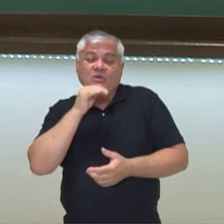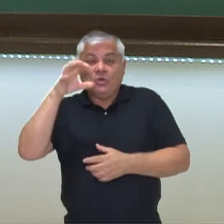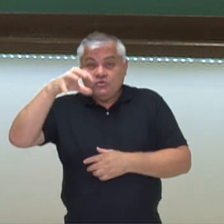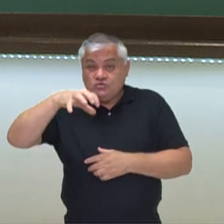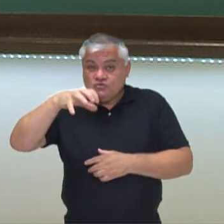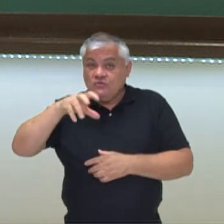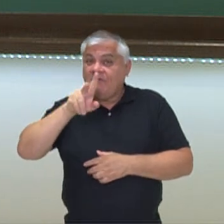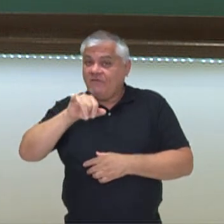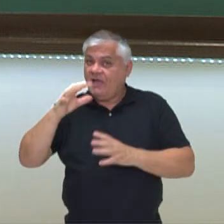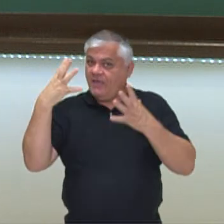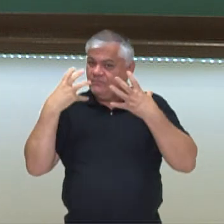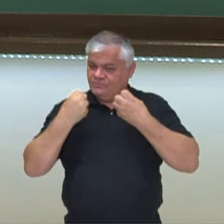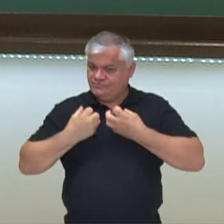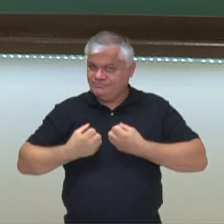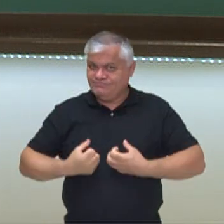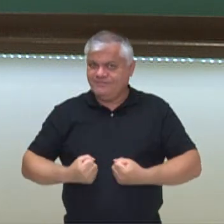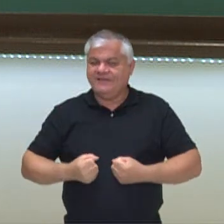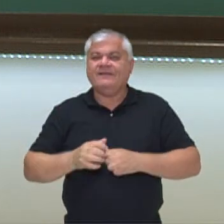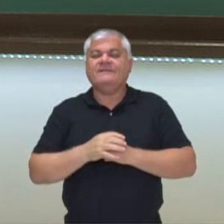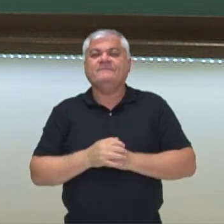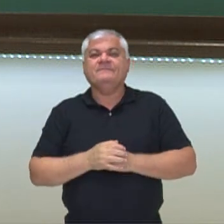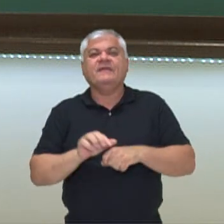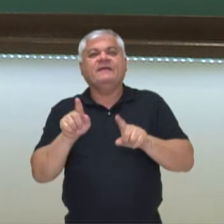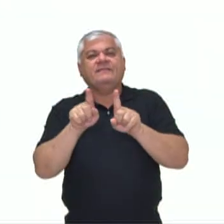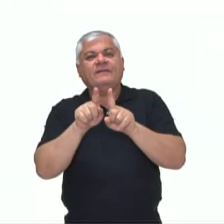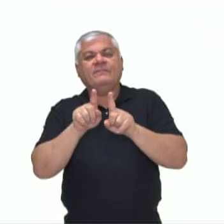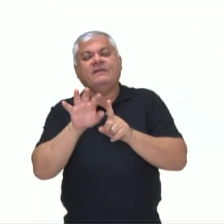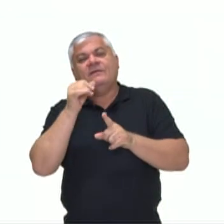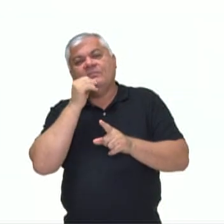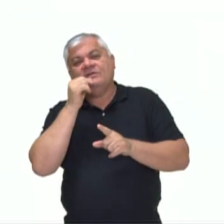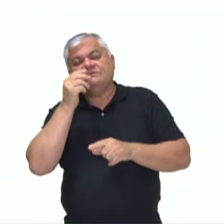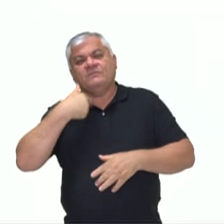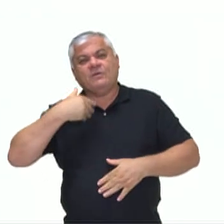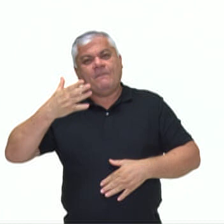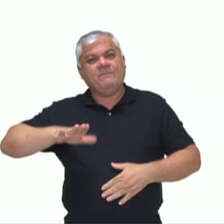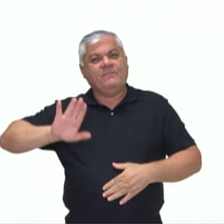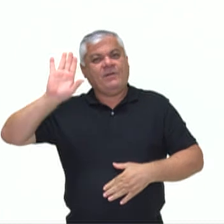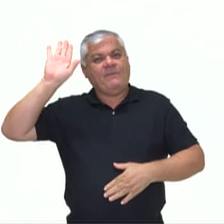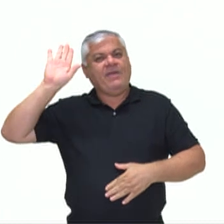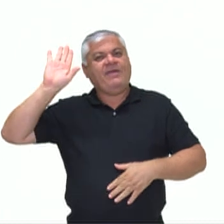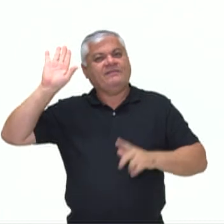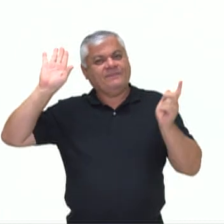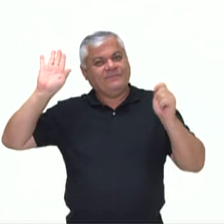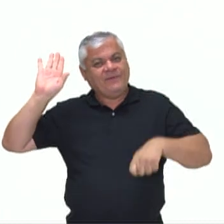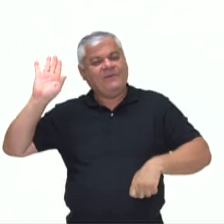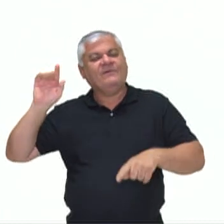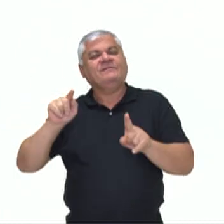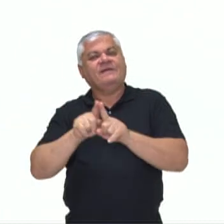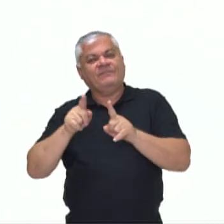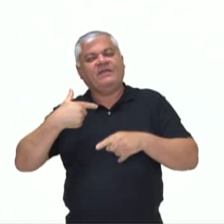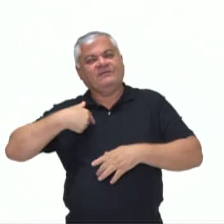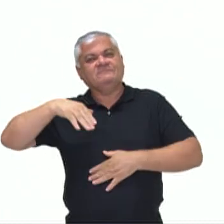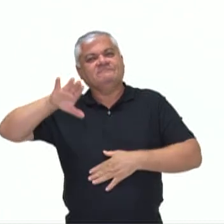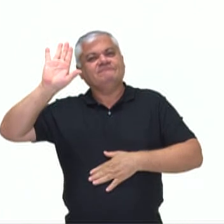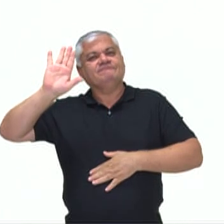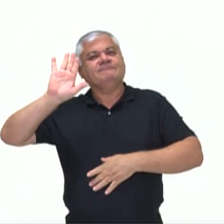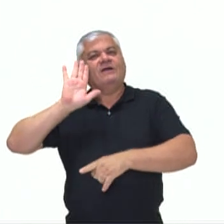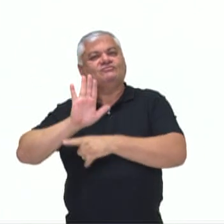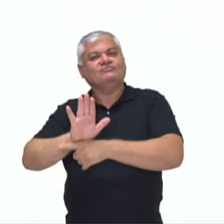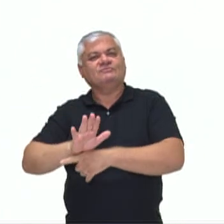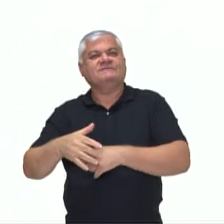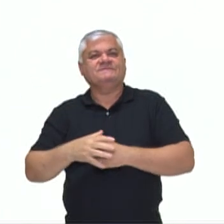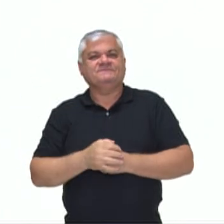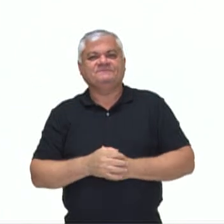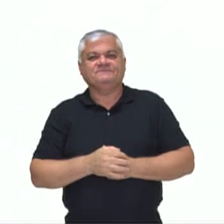vai se molhar. Pode expressar uma oferta ou uma promessa, I'll help you. Eu vou ajudar você. E o